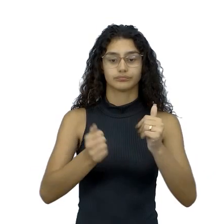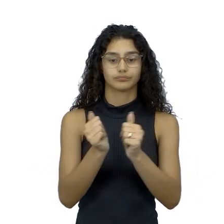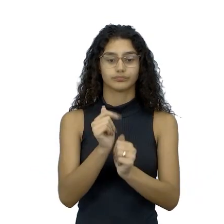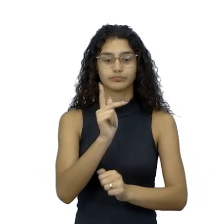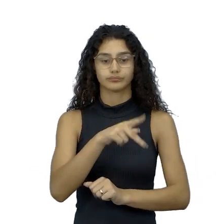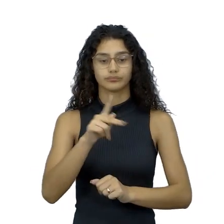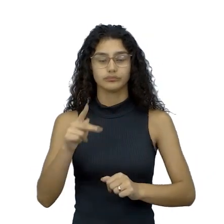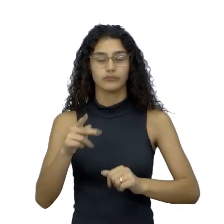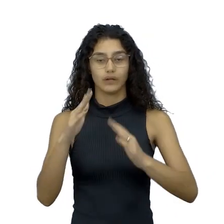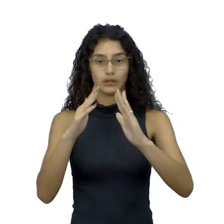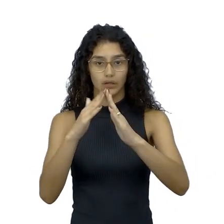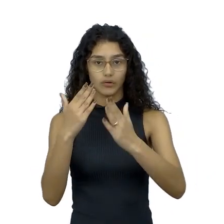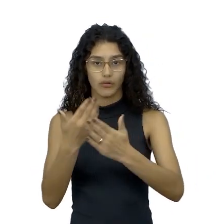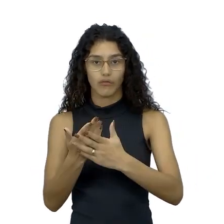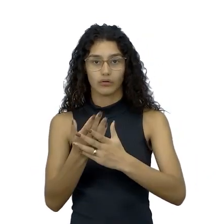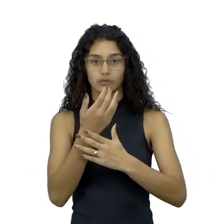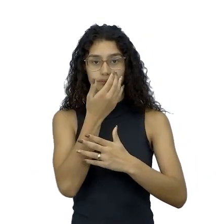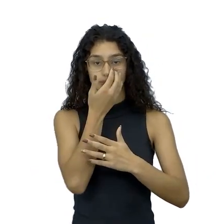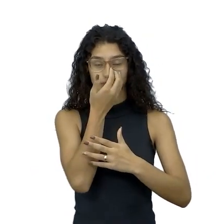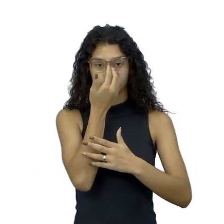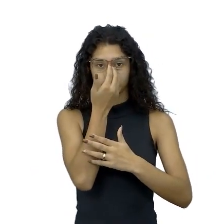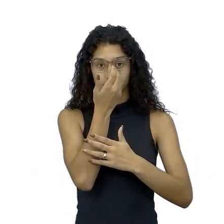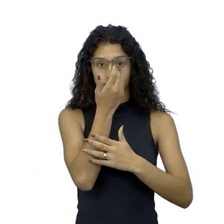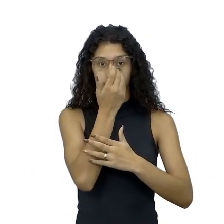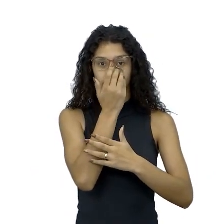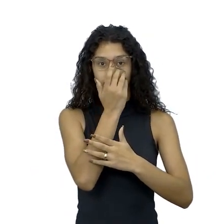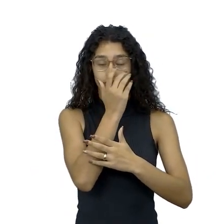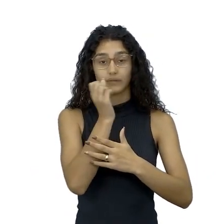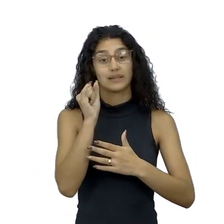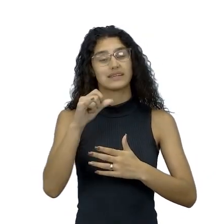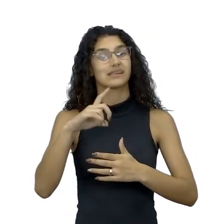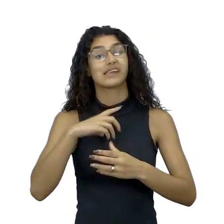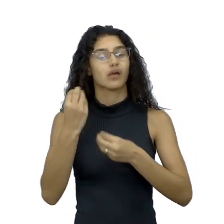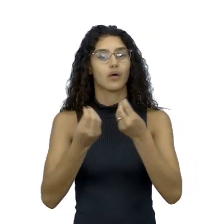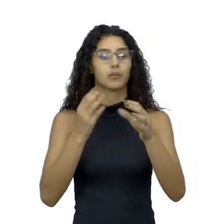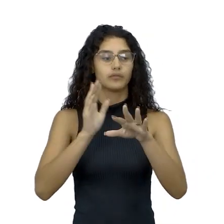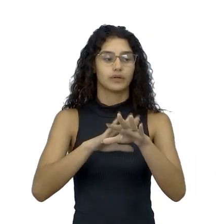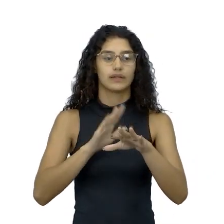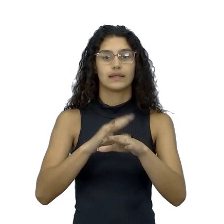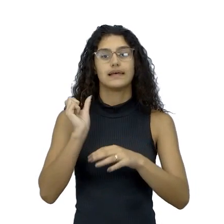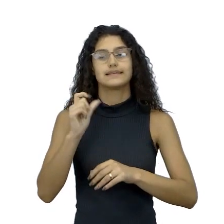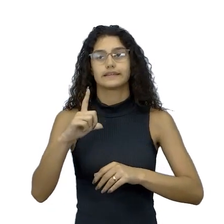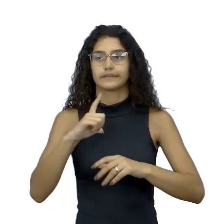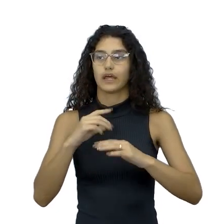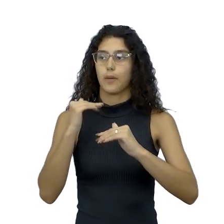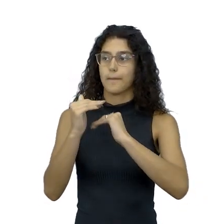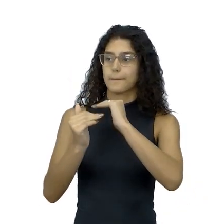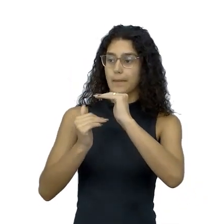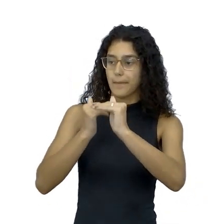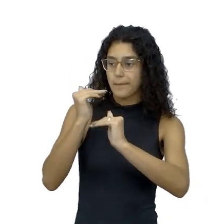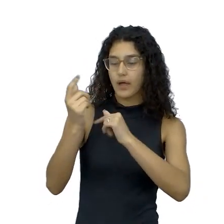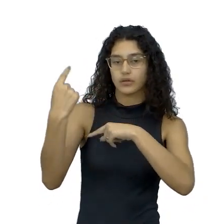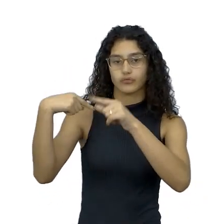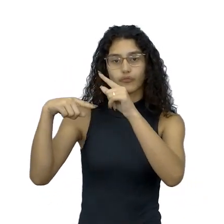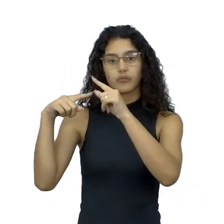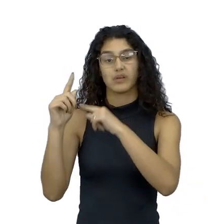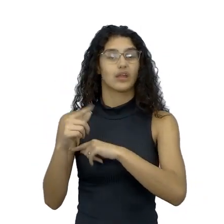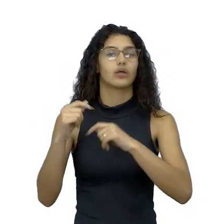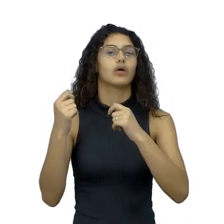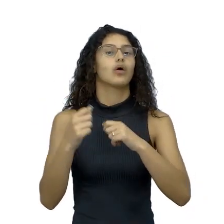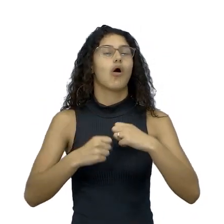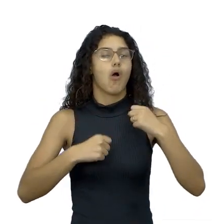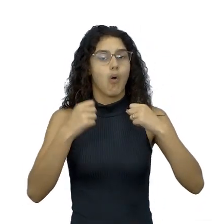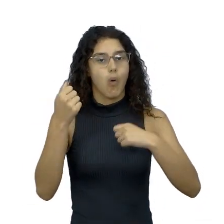da unidade escolar, né? Se vocês têm essa oportunidade, se existe esse desdobramento onde é possível